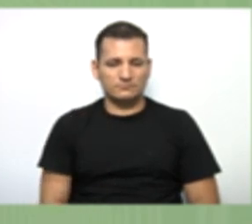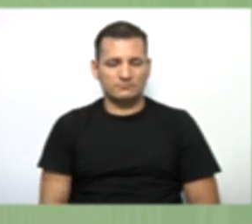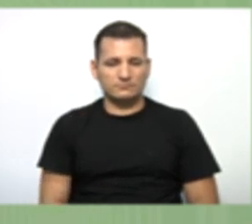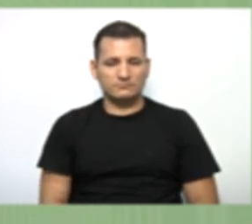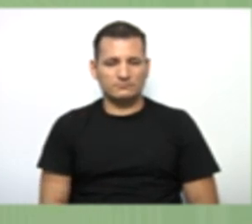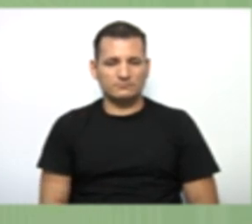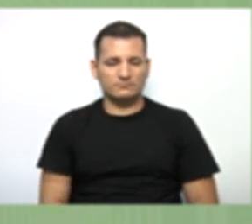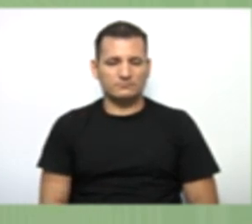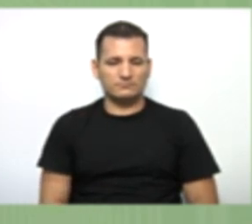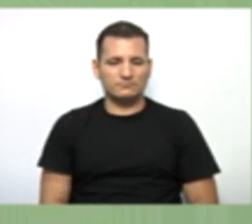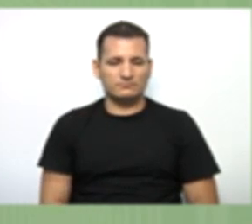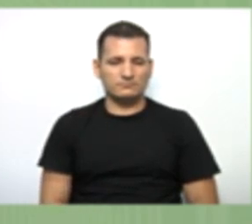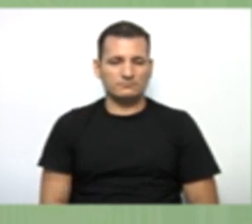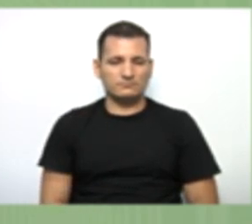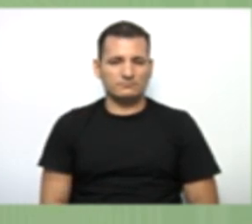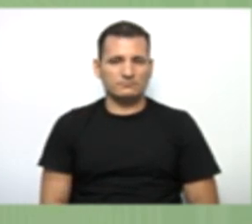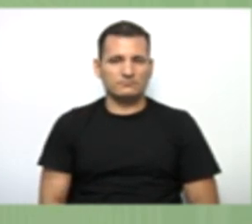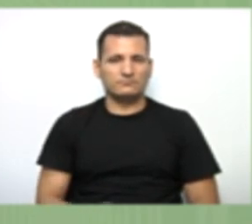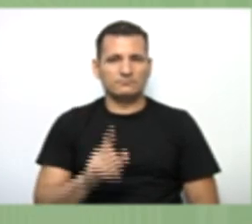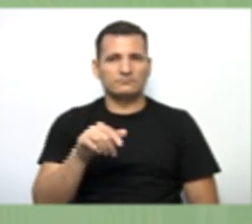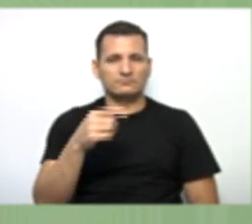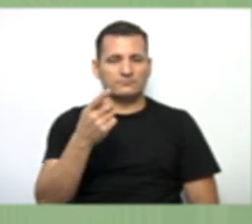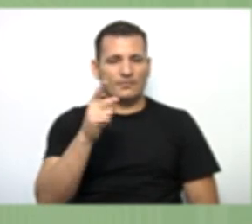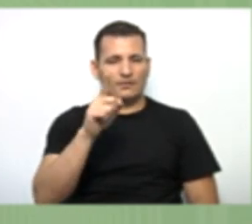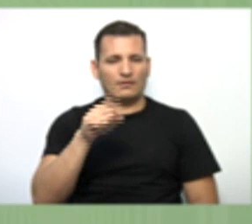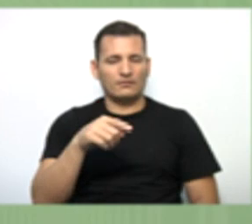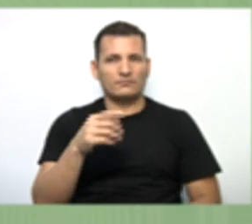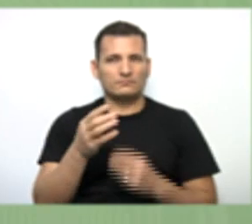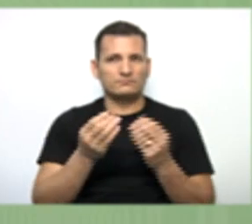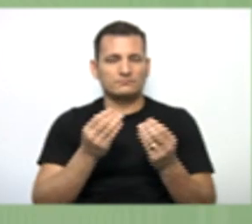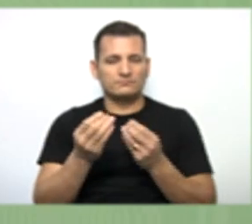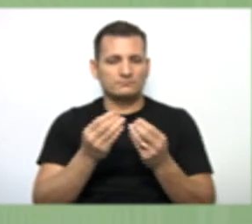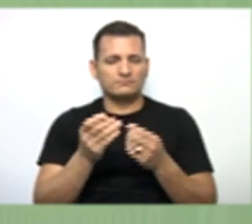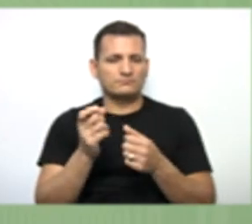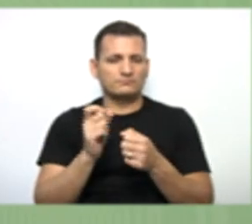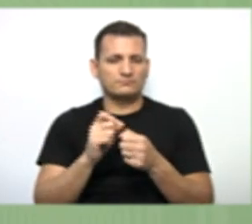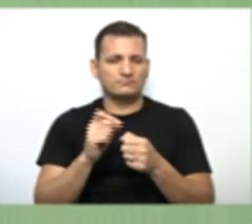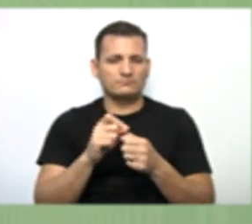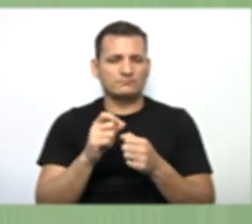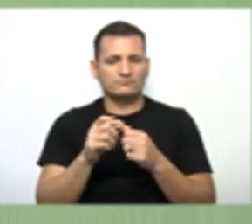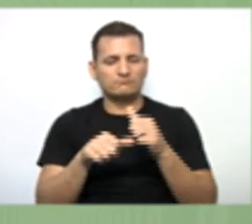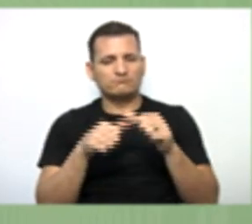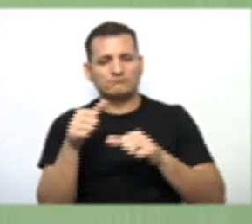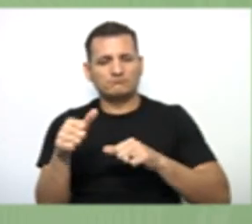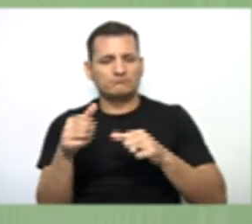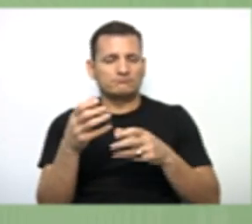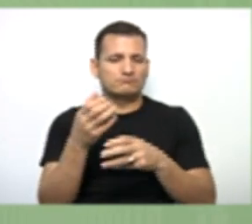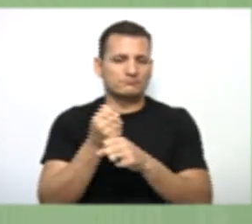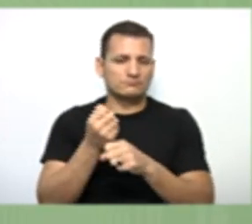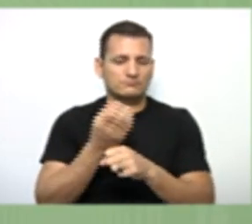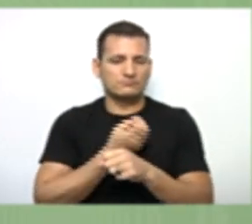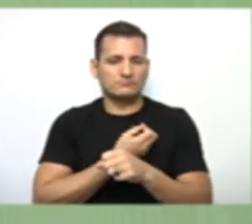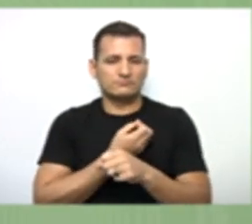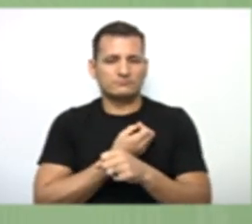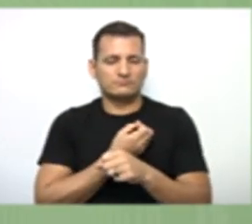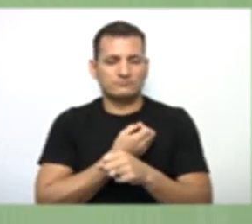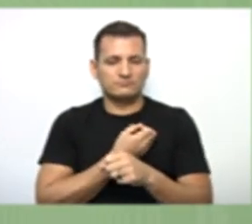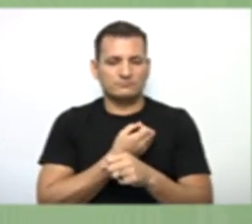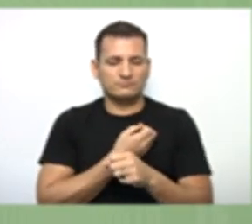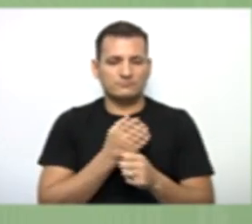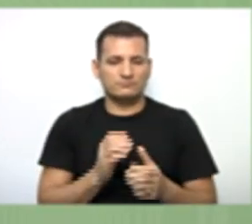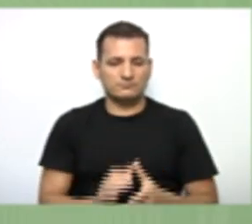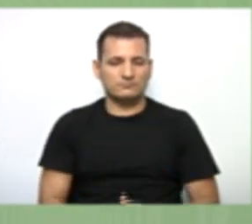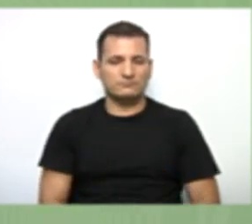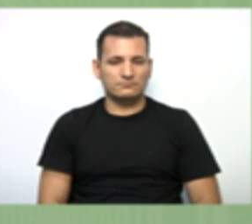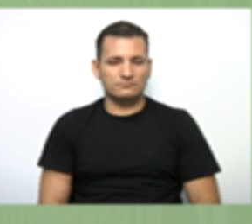Tá? Então essa é uma maneira de fazer essas conversões. Fica bem fácil. E por fim, gente, a